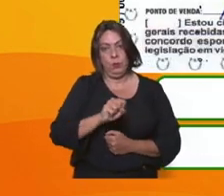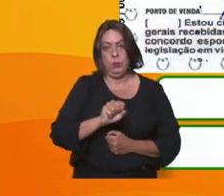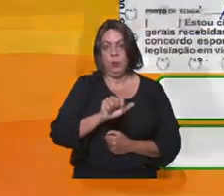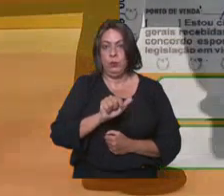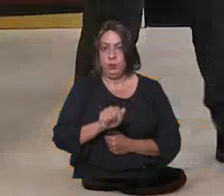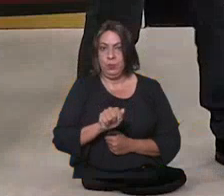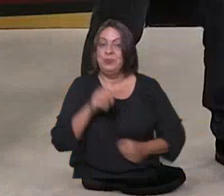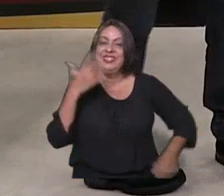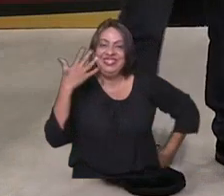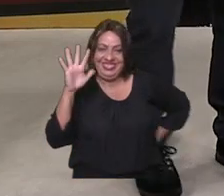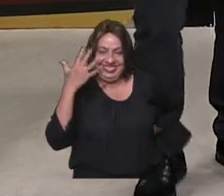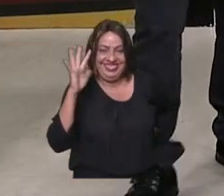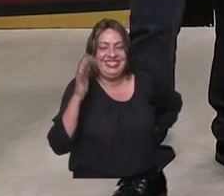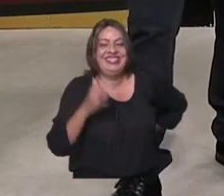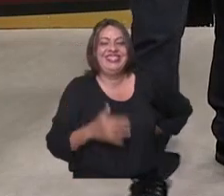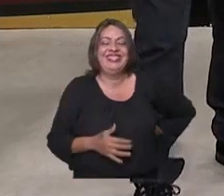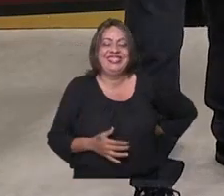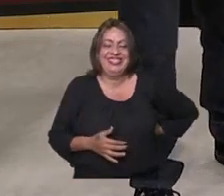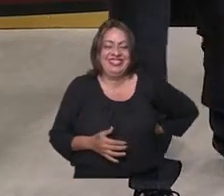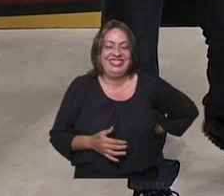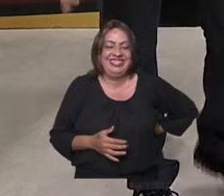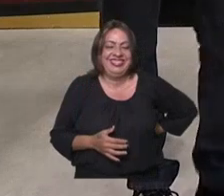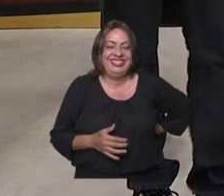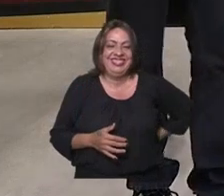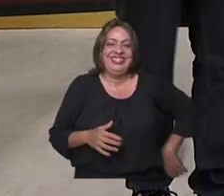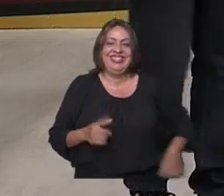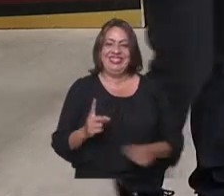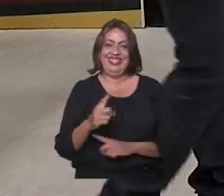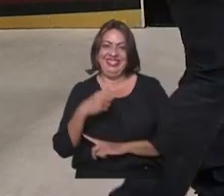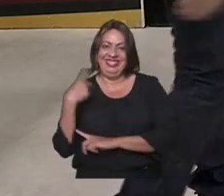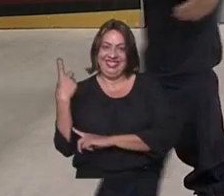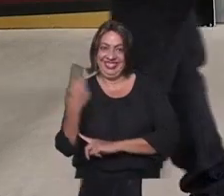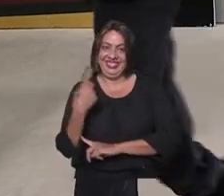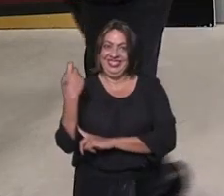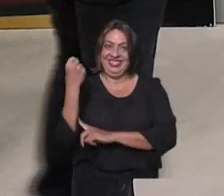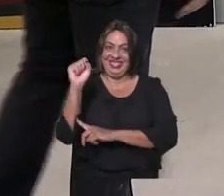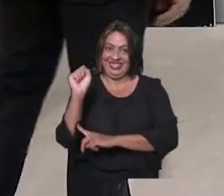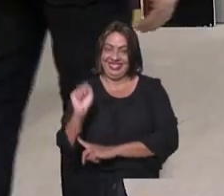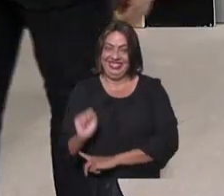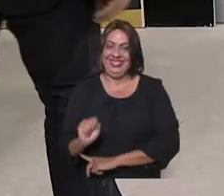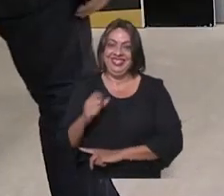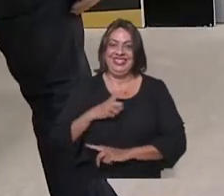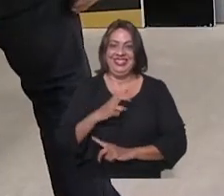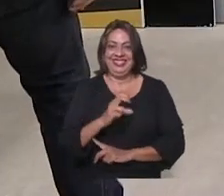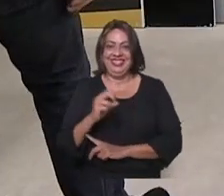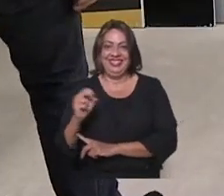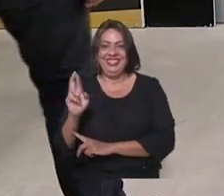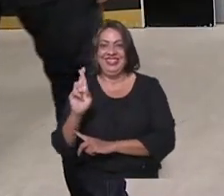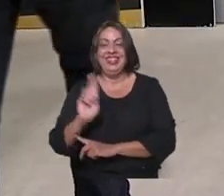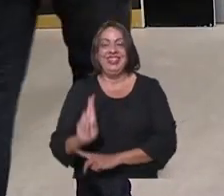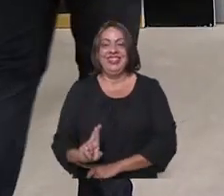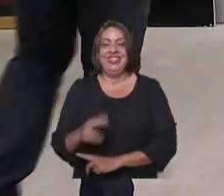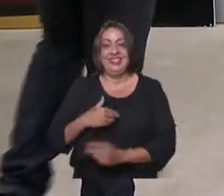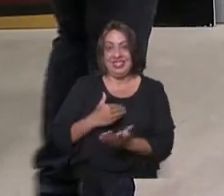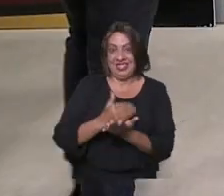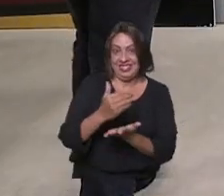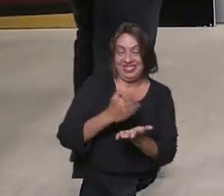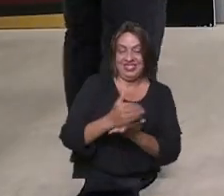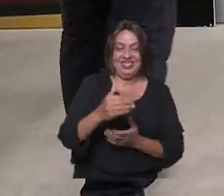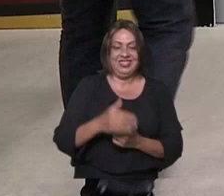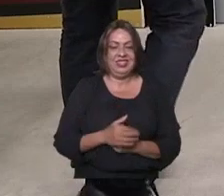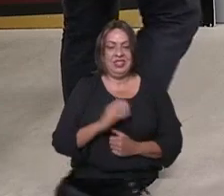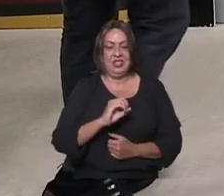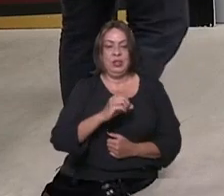094487. Parabéns, Rafael! Segue o nosso Gira Sergipe, prêmios de R$500 já para esquentar o início do programa.